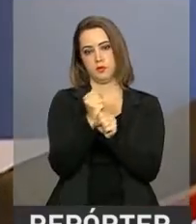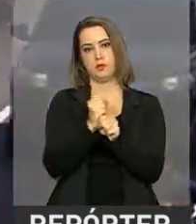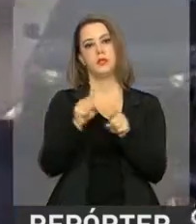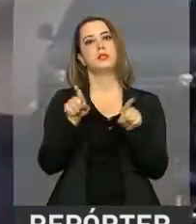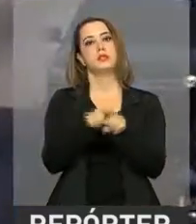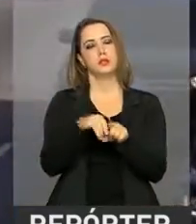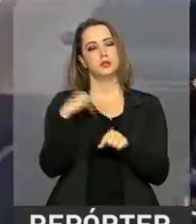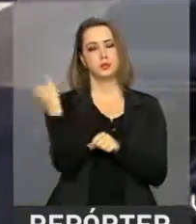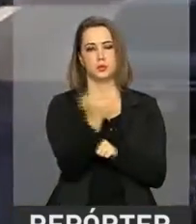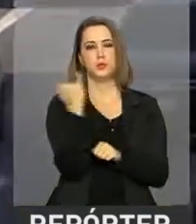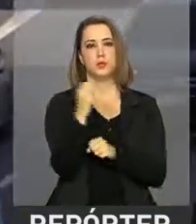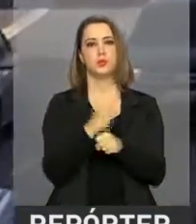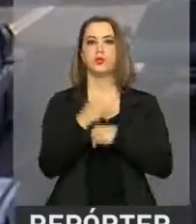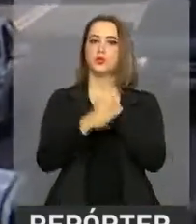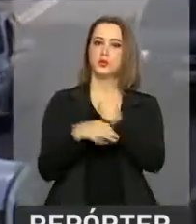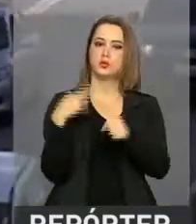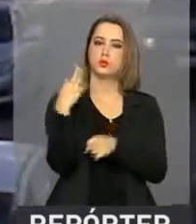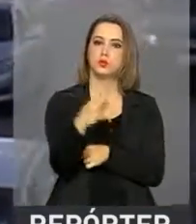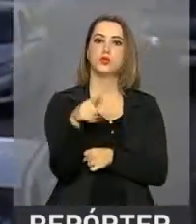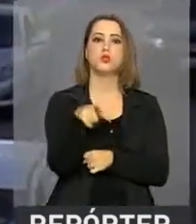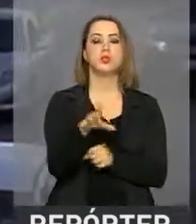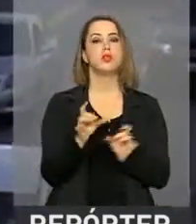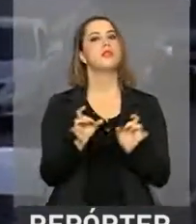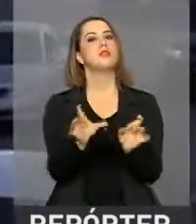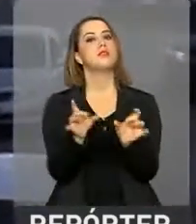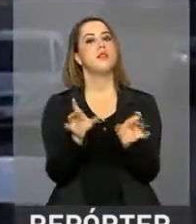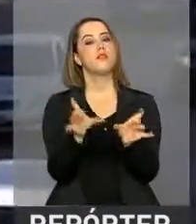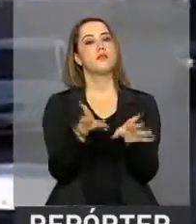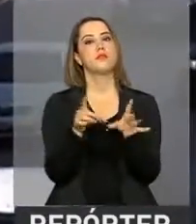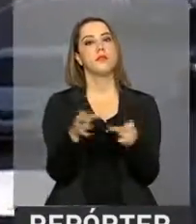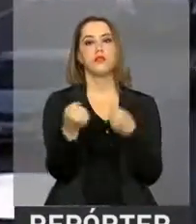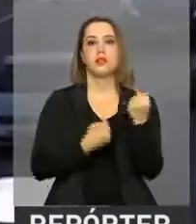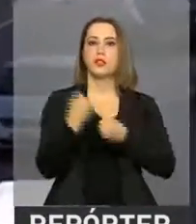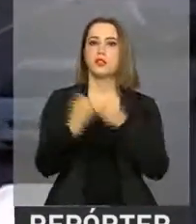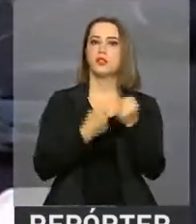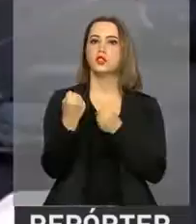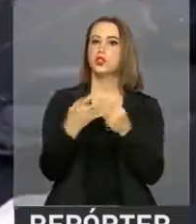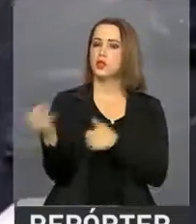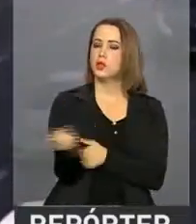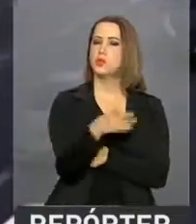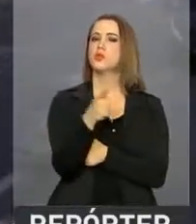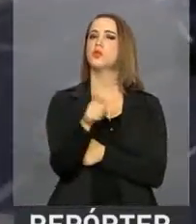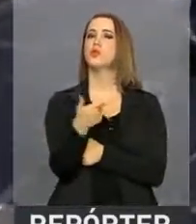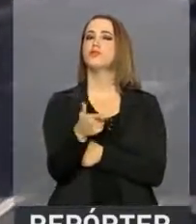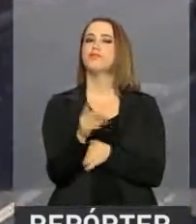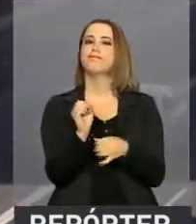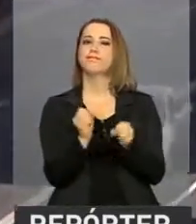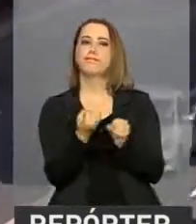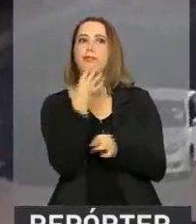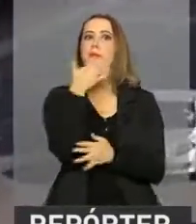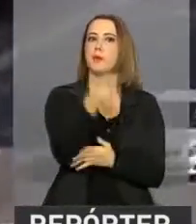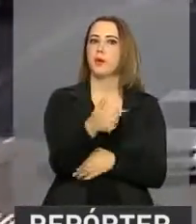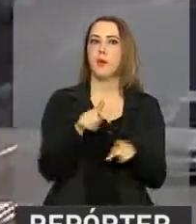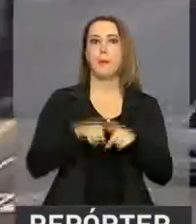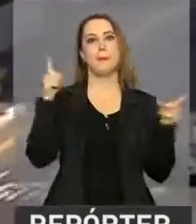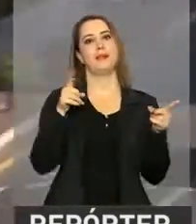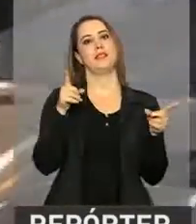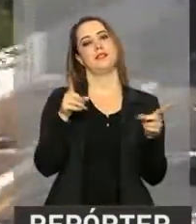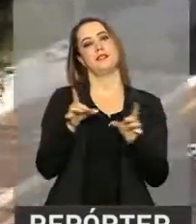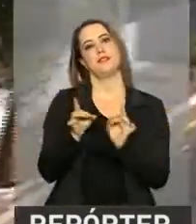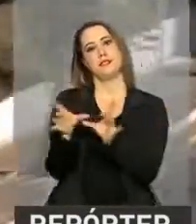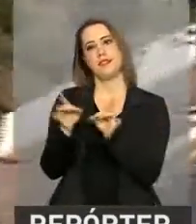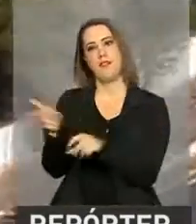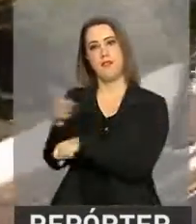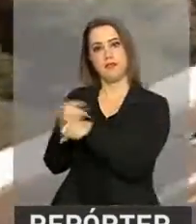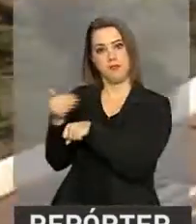nome que não se venda de carros novos no brasil não está no ritmo que a indústria gostaria as exportações trilhão um outro